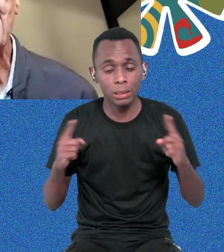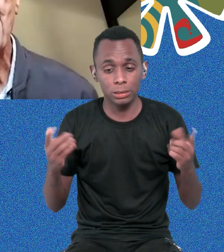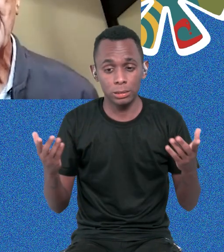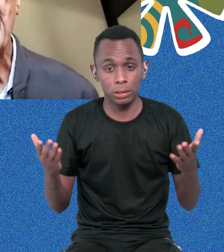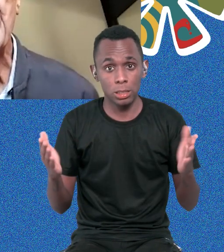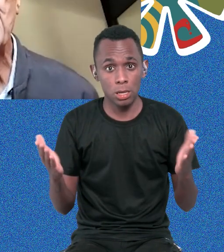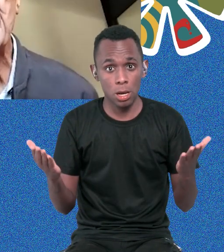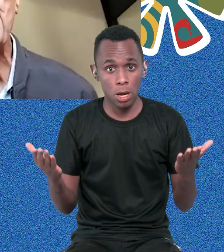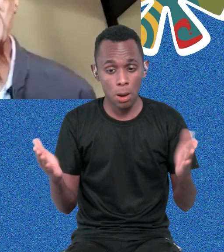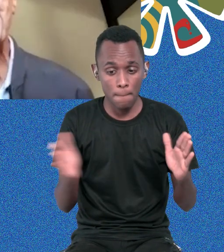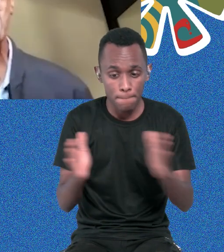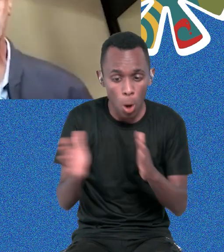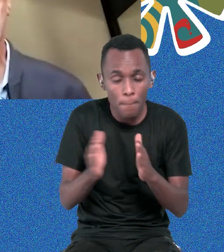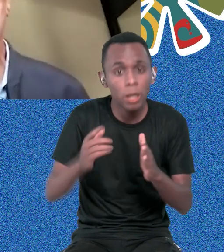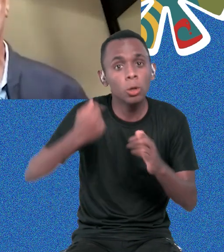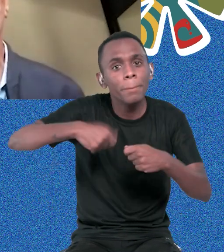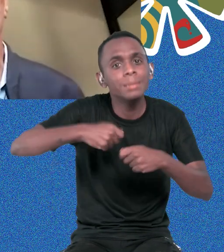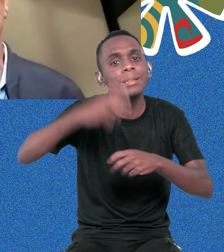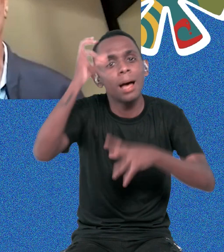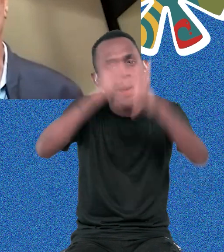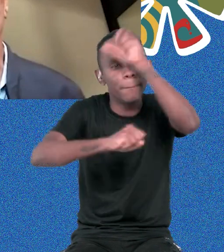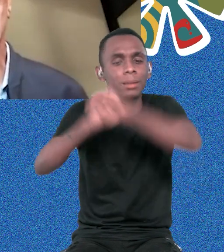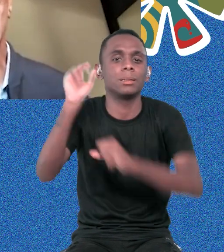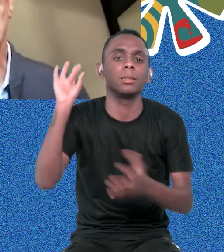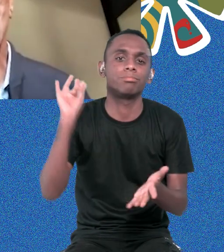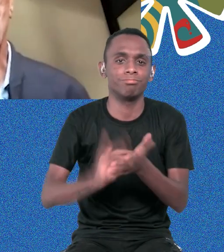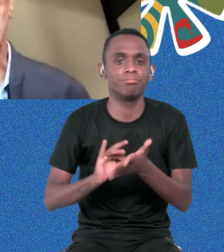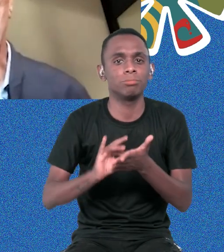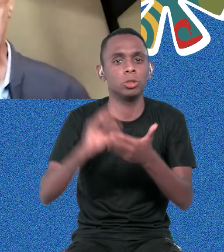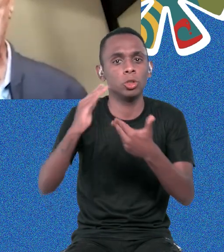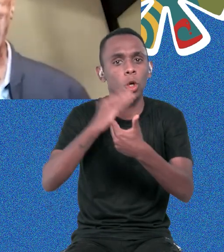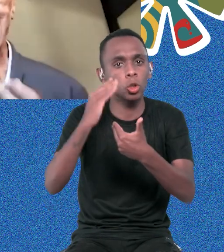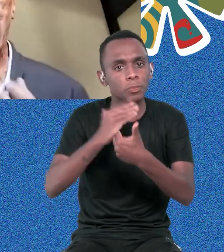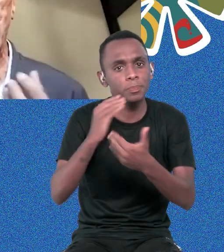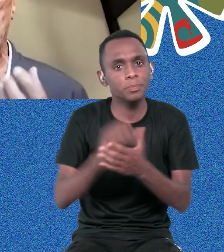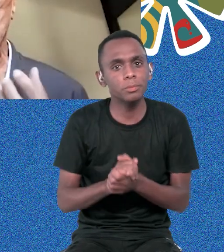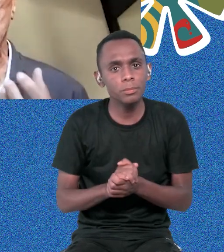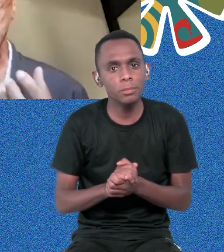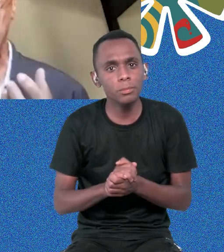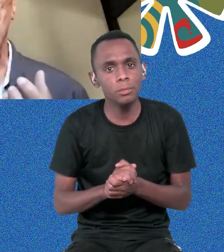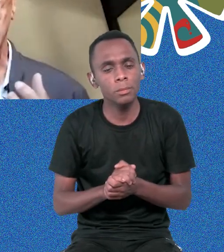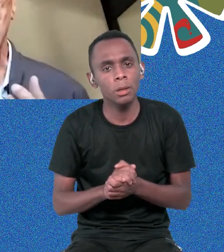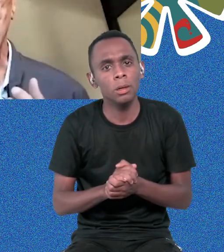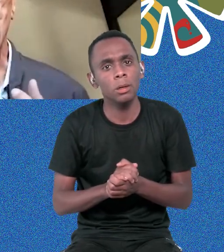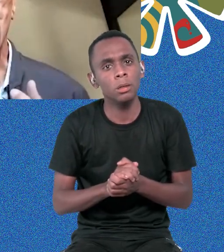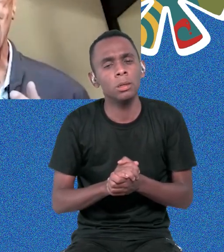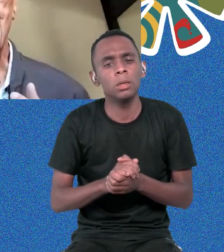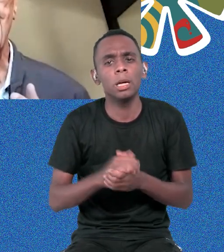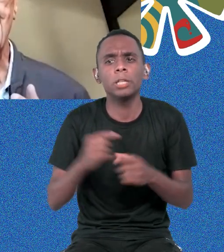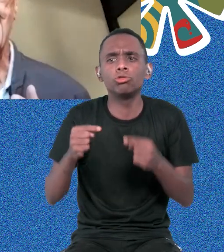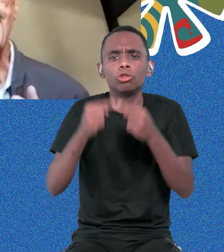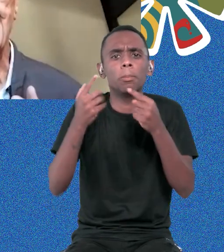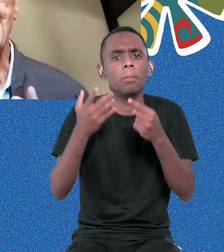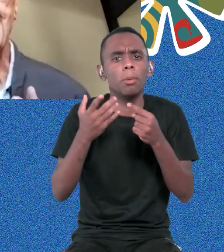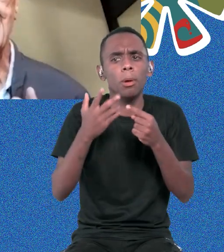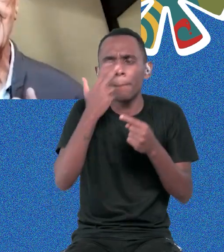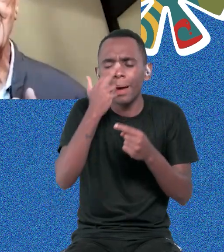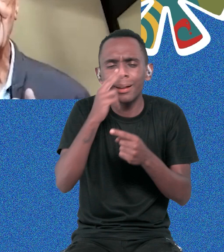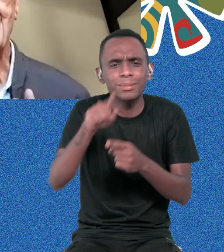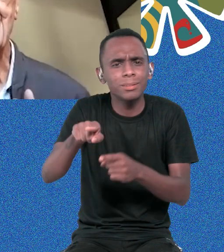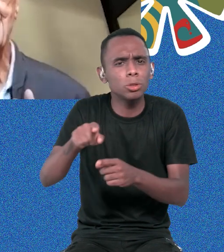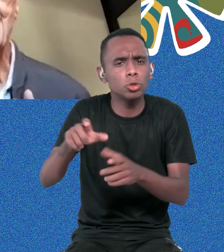insisto, acho que temos que aprender essa lição. Quem Como manteve se a eles cultura? fossem, como se eles